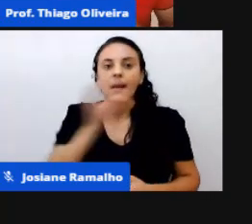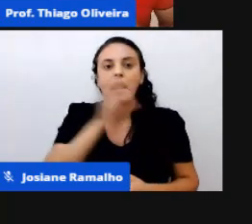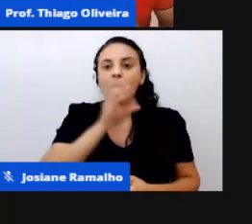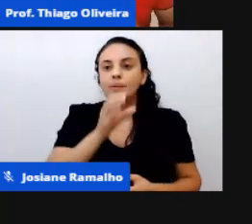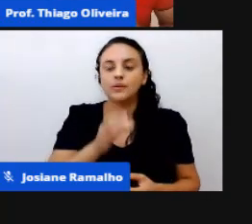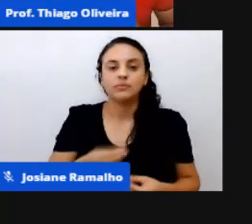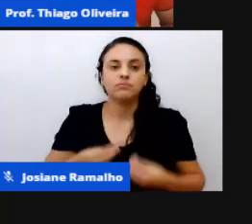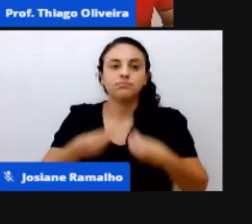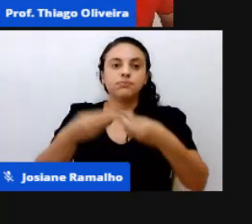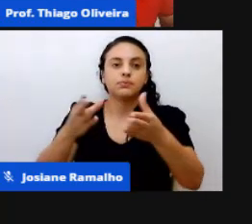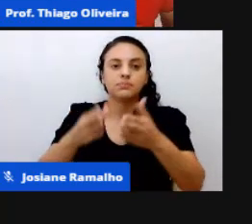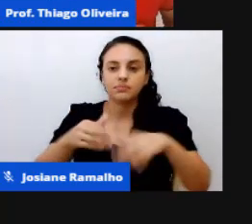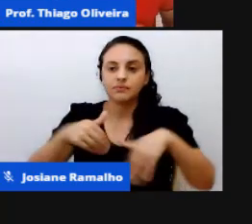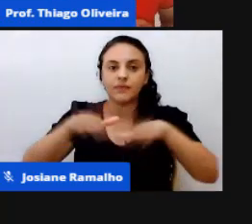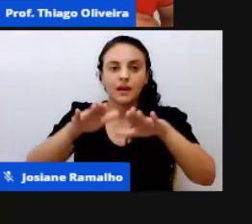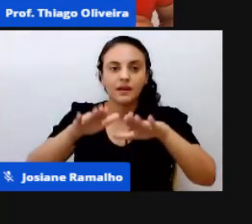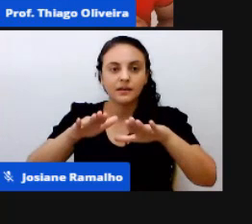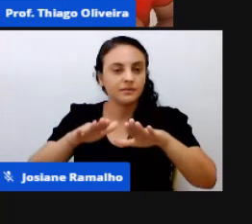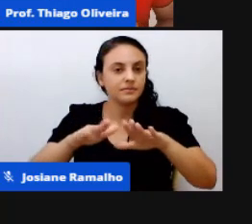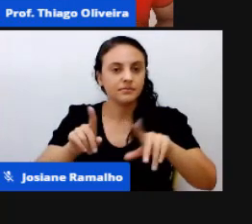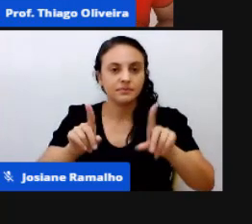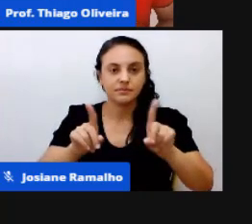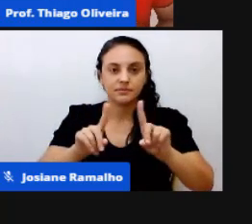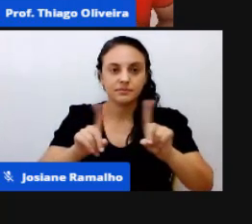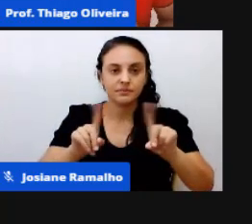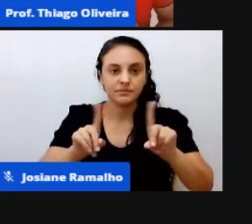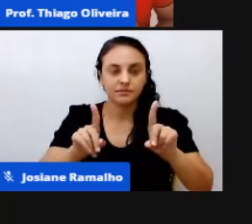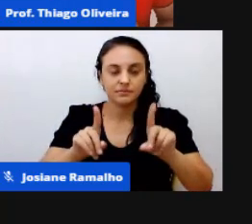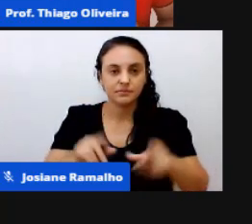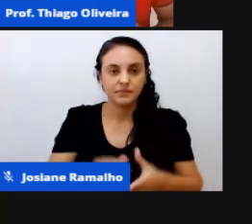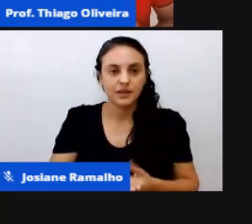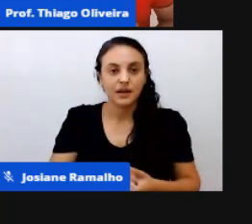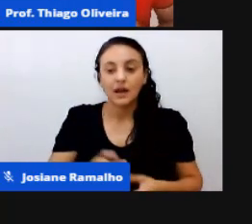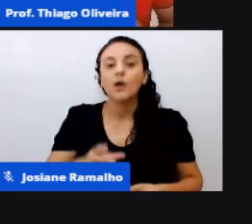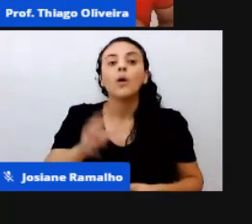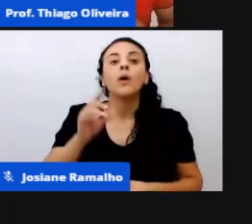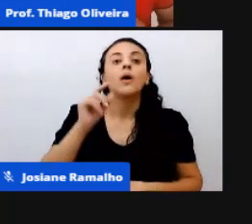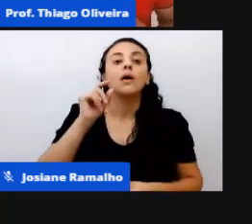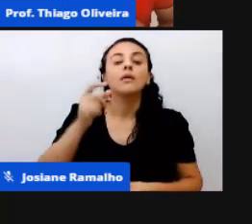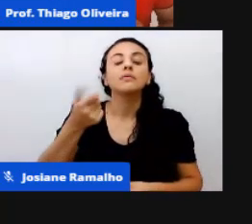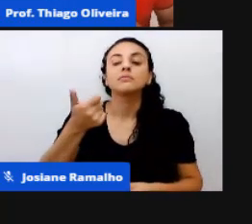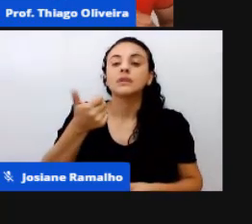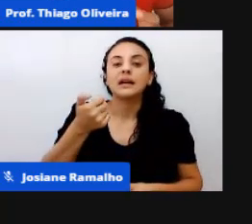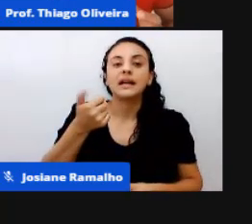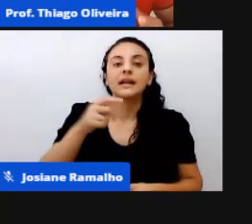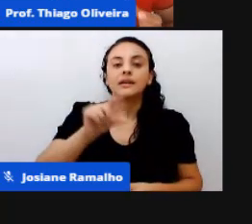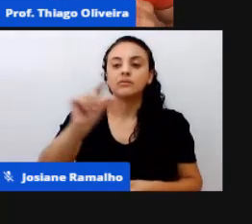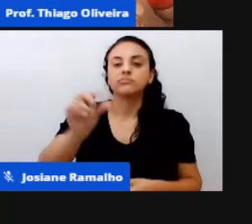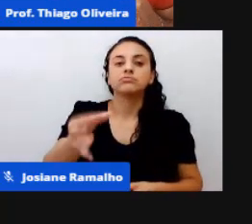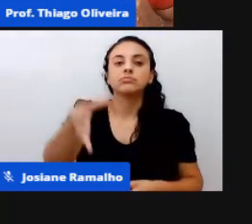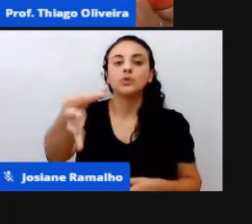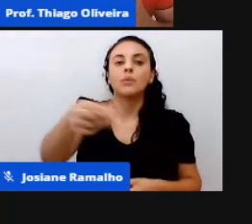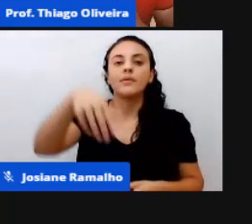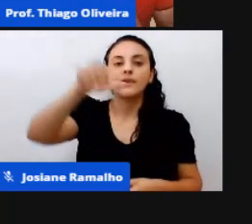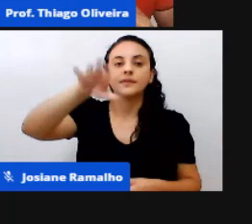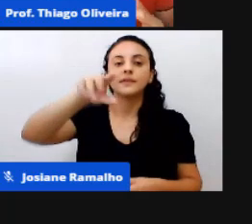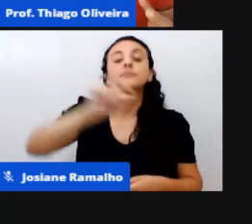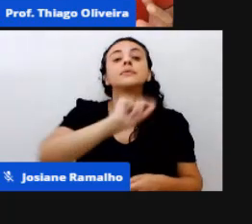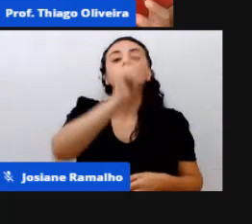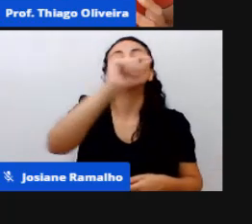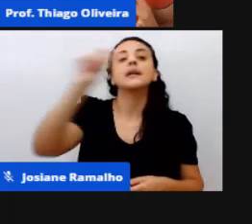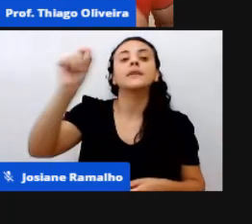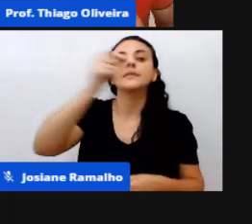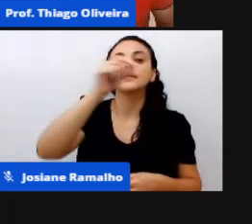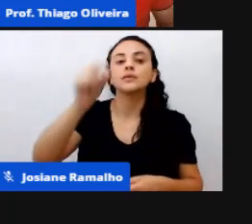dando canetão para o aluno e jogando ele na frente da sala de aula, né? Para ele ser ativo. Não. Existem